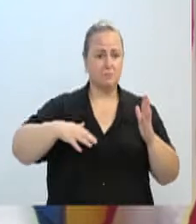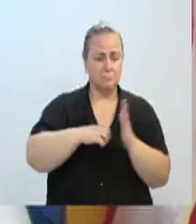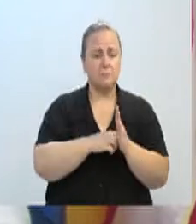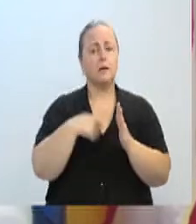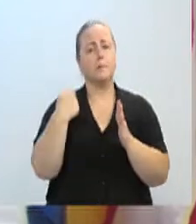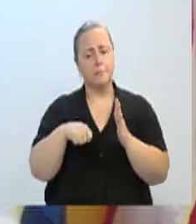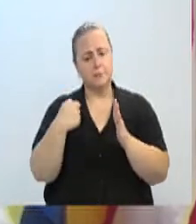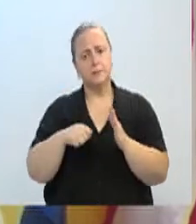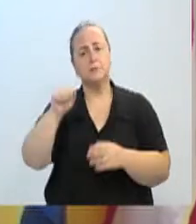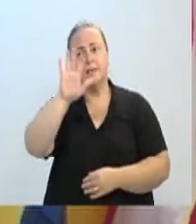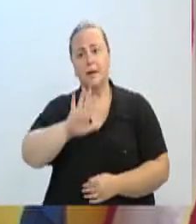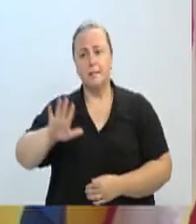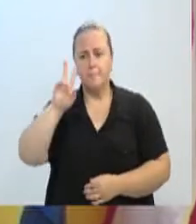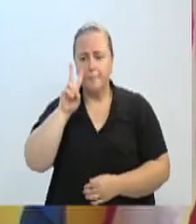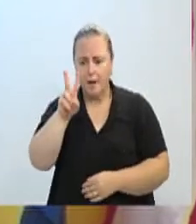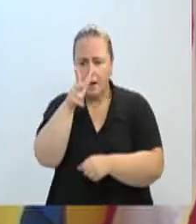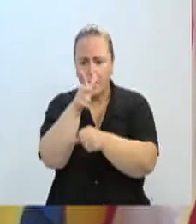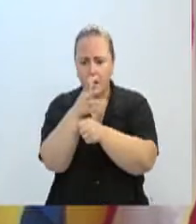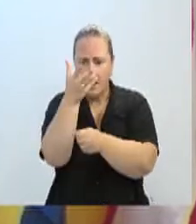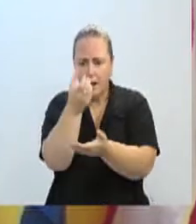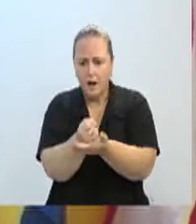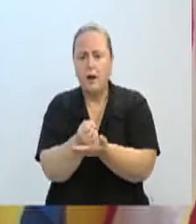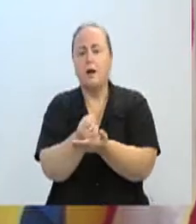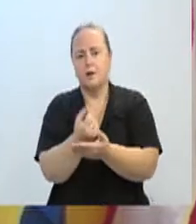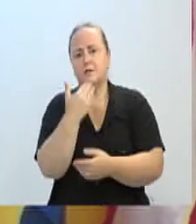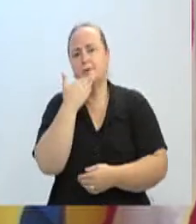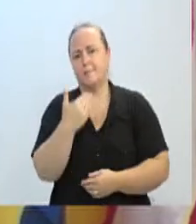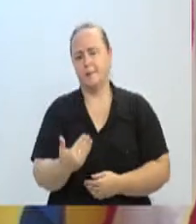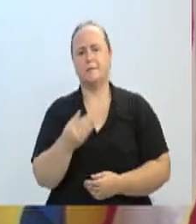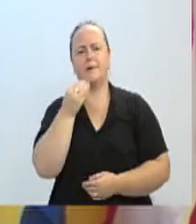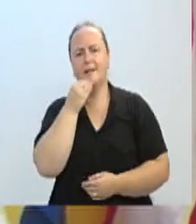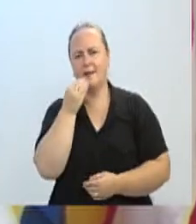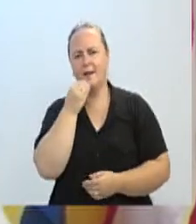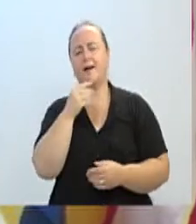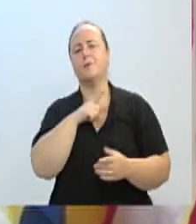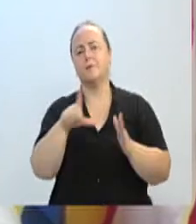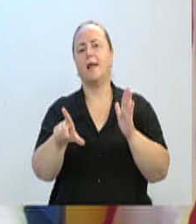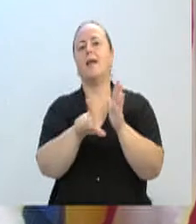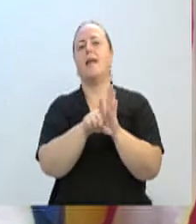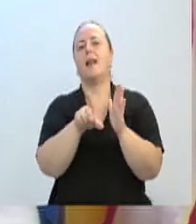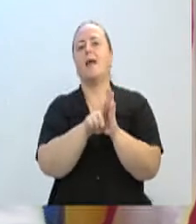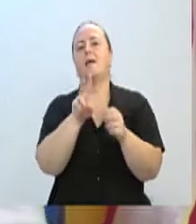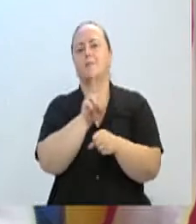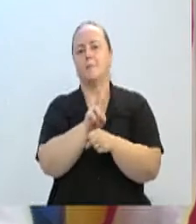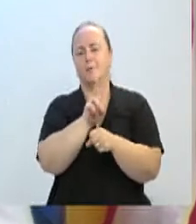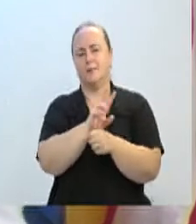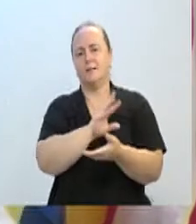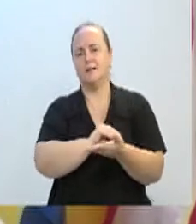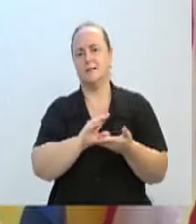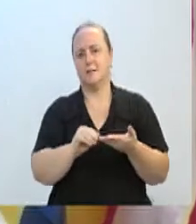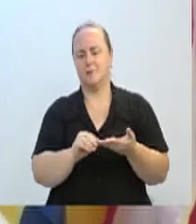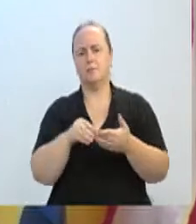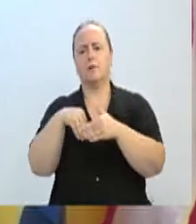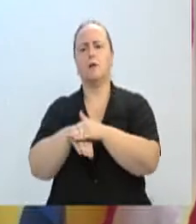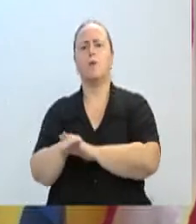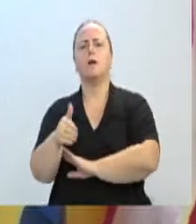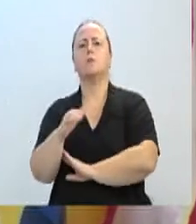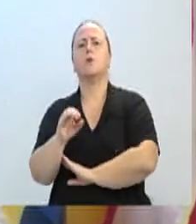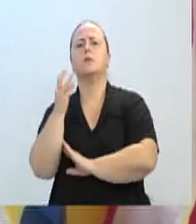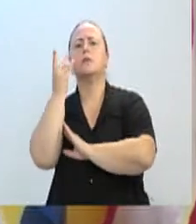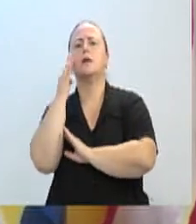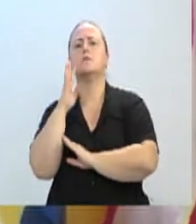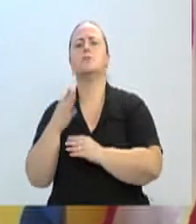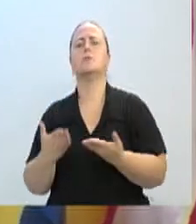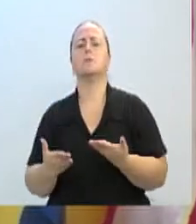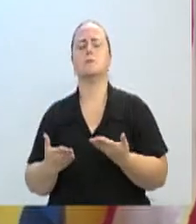com relação à lei de proteção de dados, mas precisa ser feito algo nesse sentido. Não dá para ficar armazenado só por 10 dias. E se a vítima sofrer um acidente